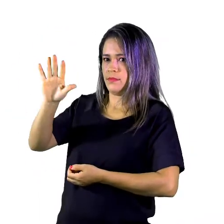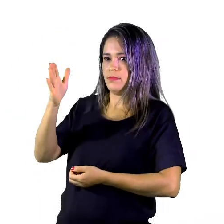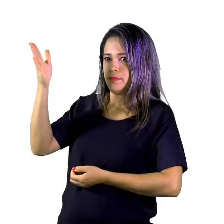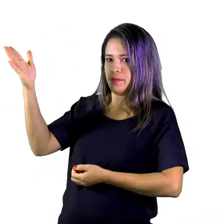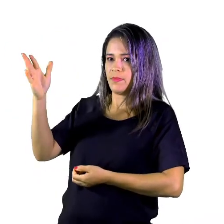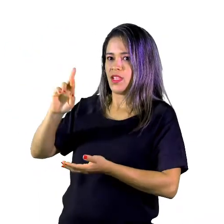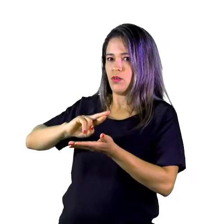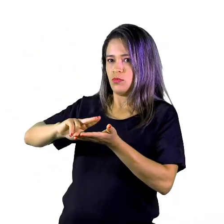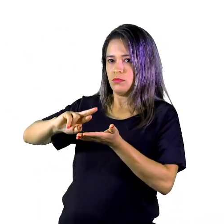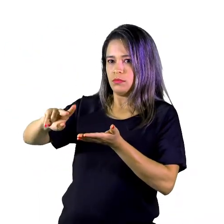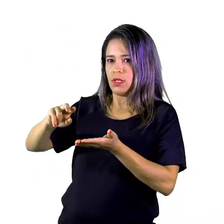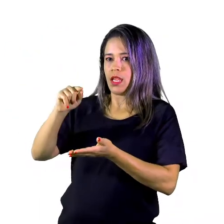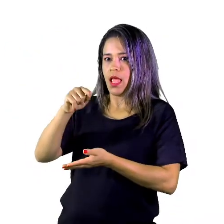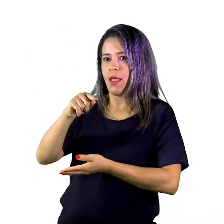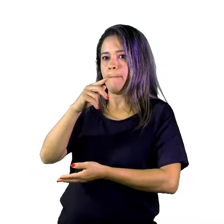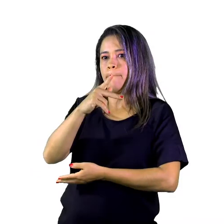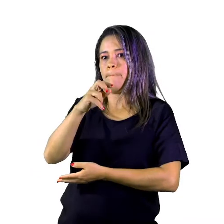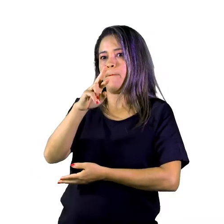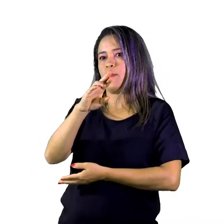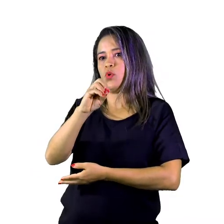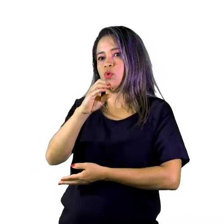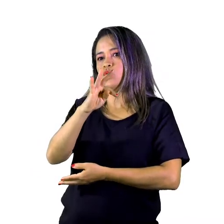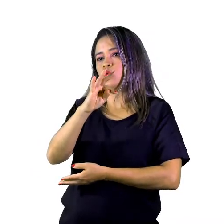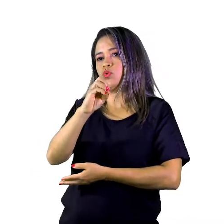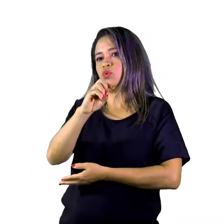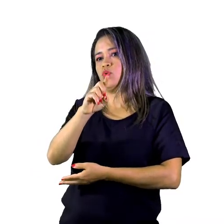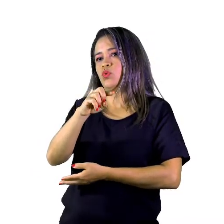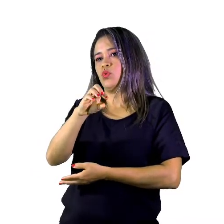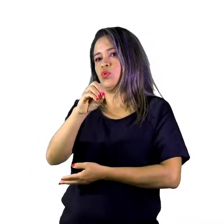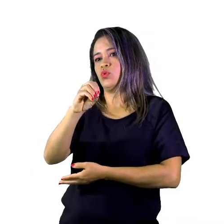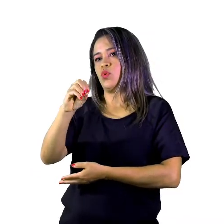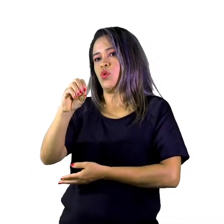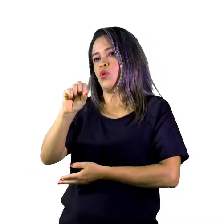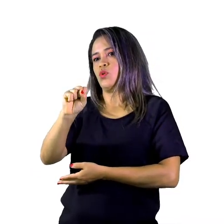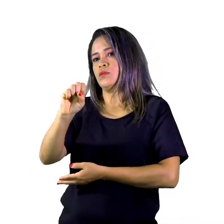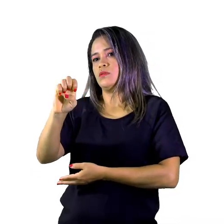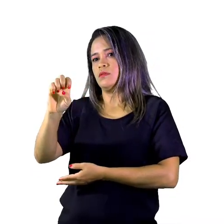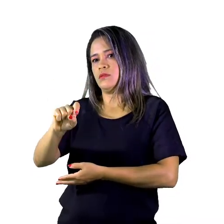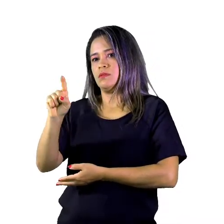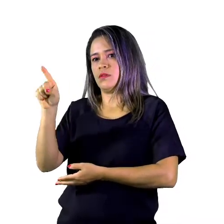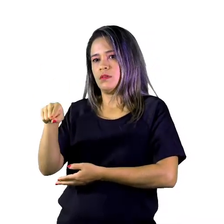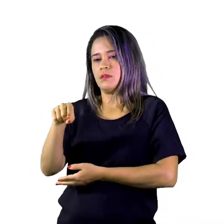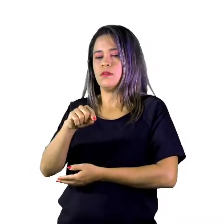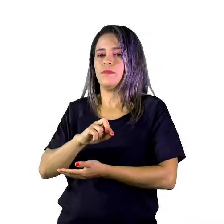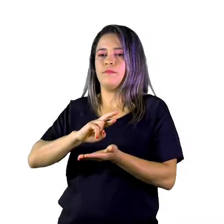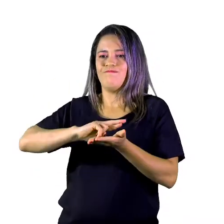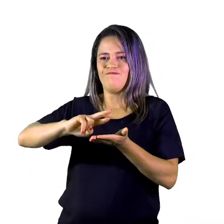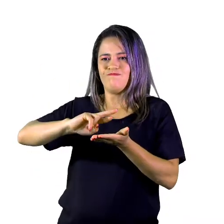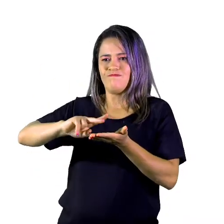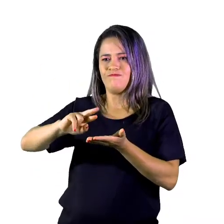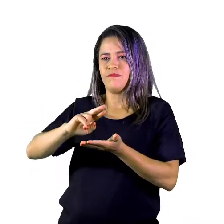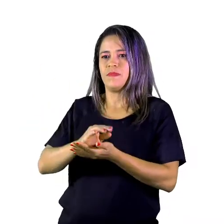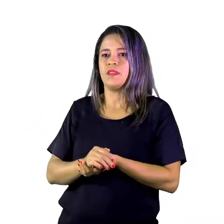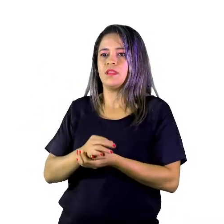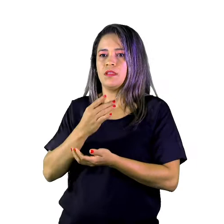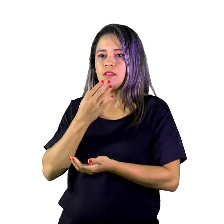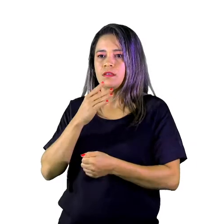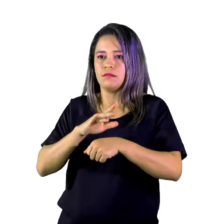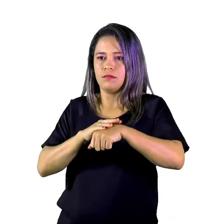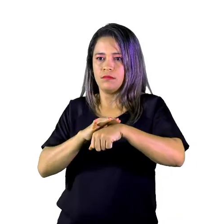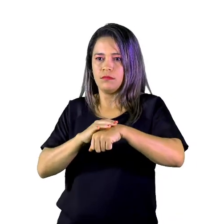doenças causadas por protozoários, como a amebíase, malária, leishmaniose,